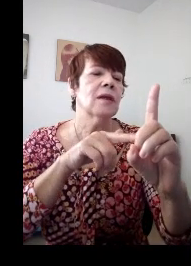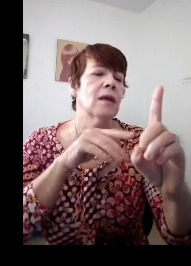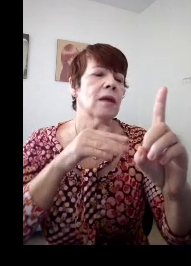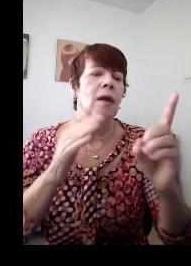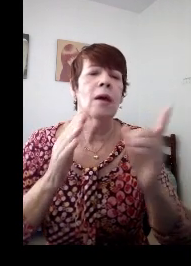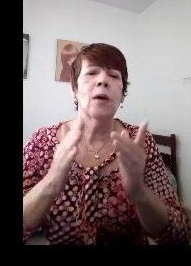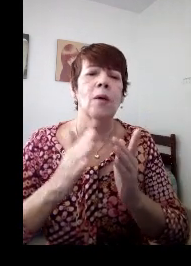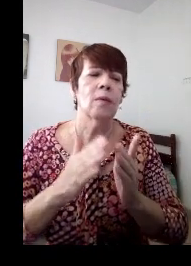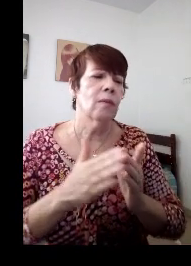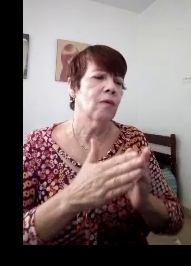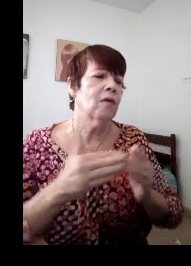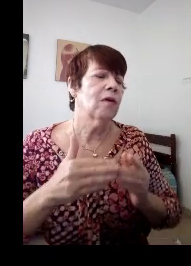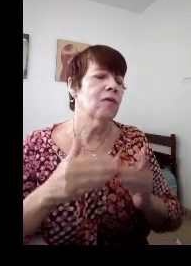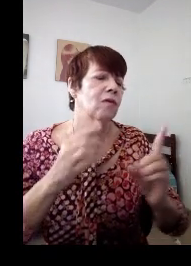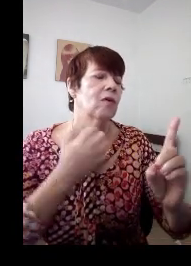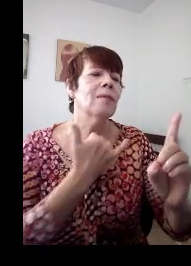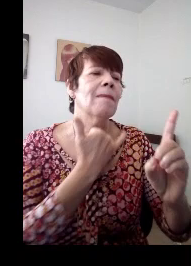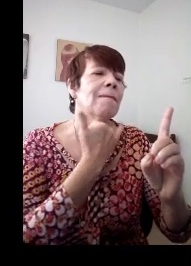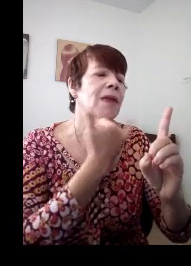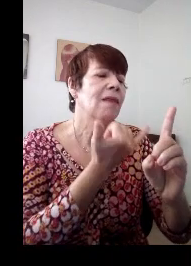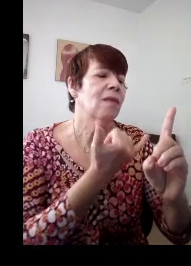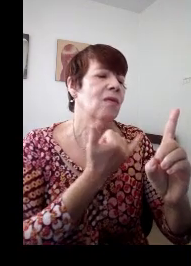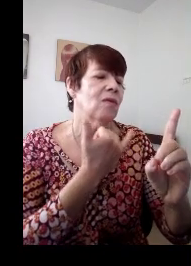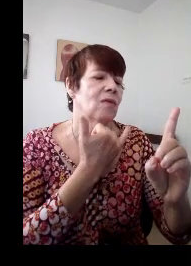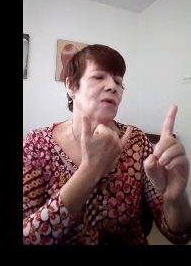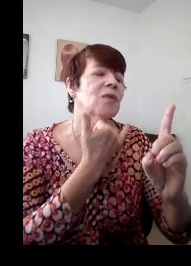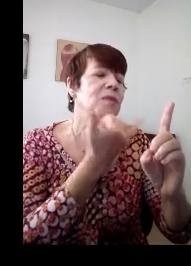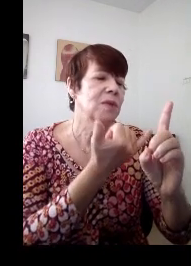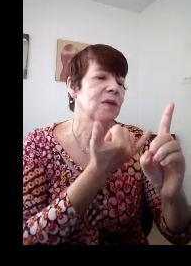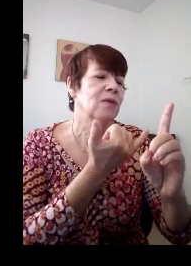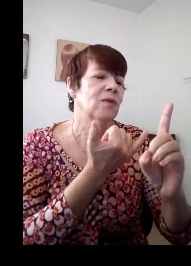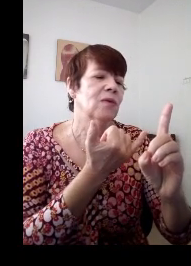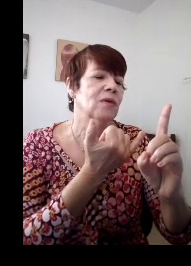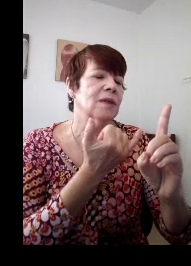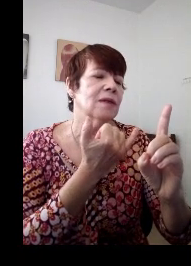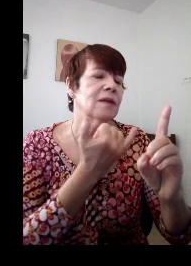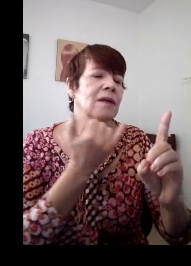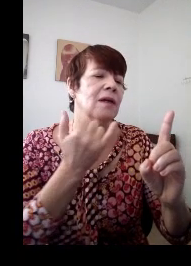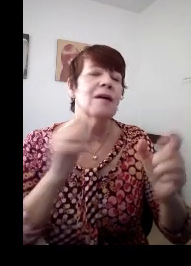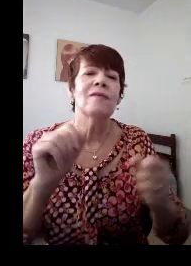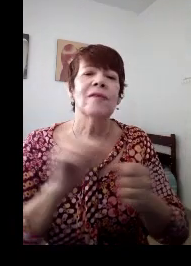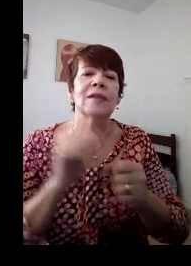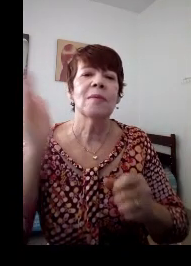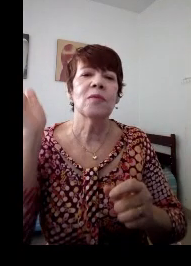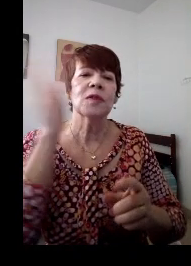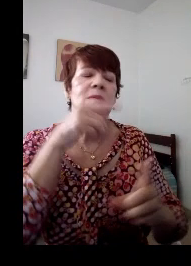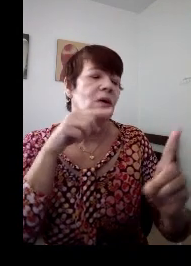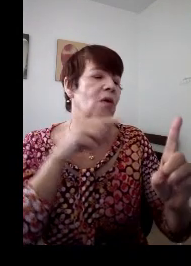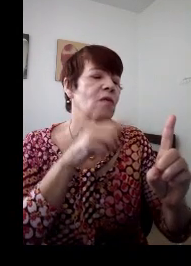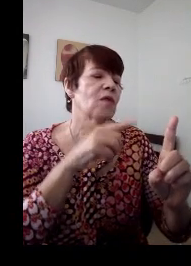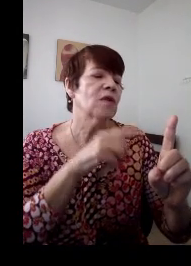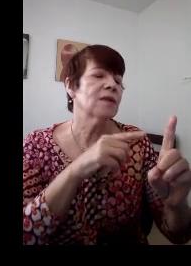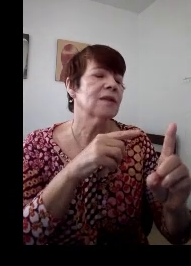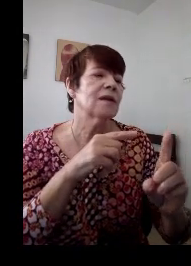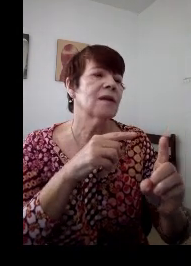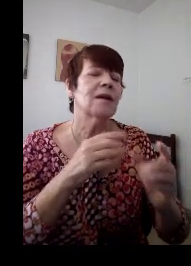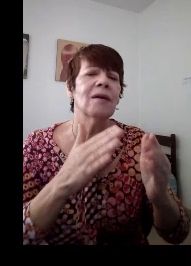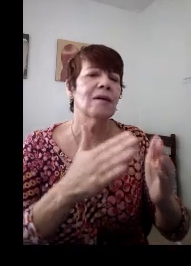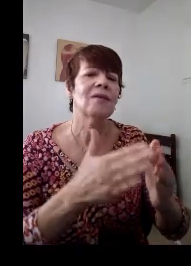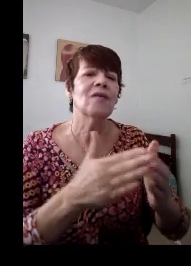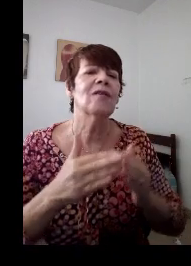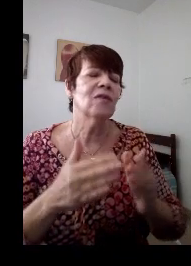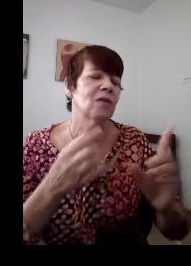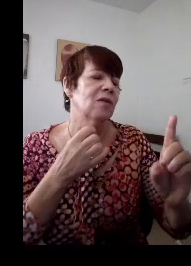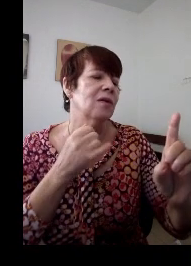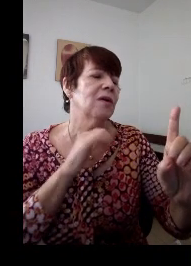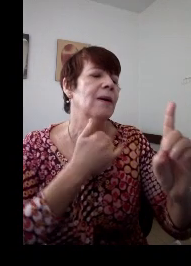a ele. Eles pedem perdão, que é naquele momento em que tem toda aquela falta de